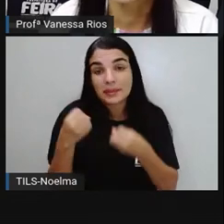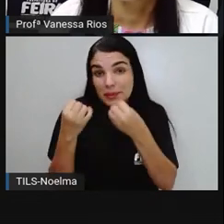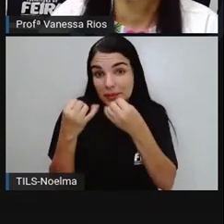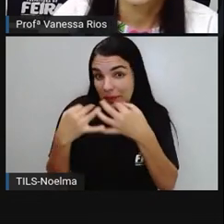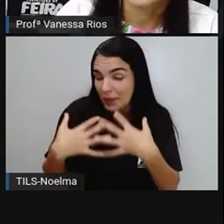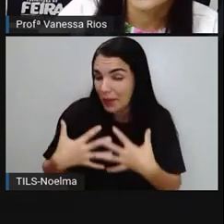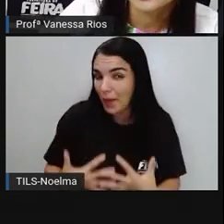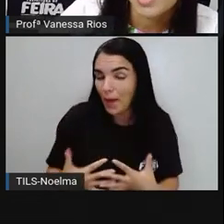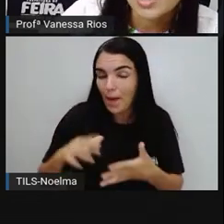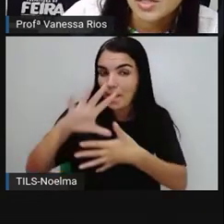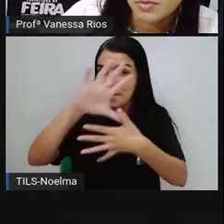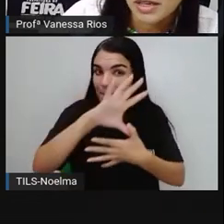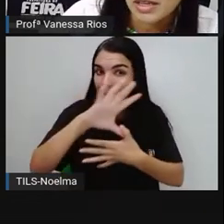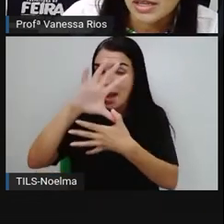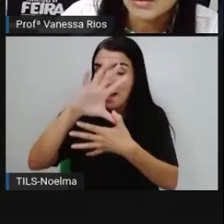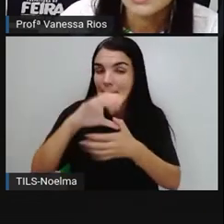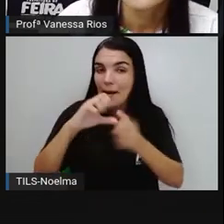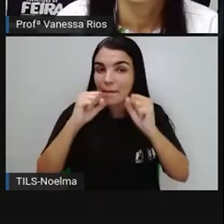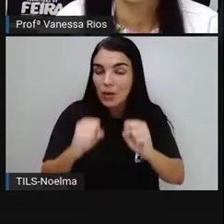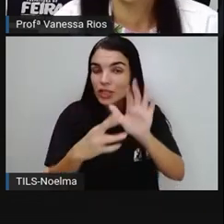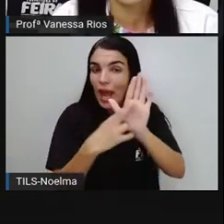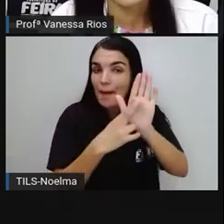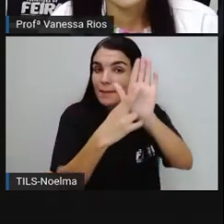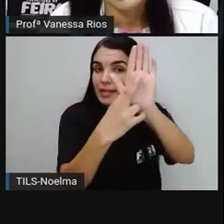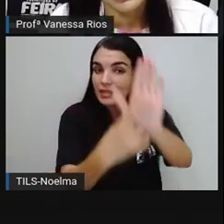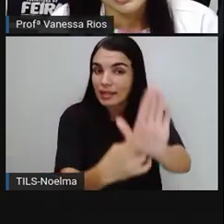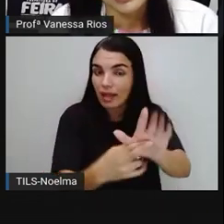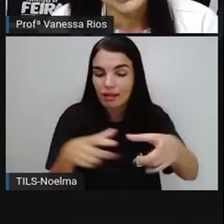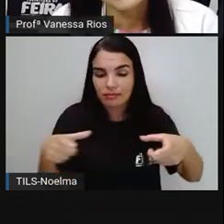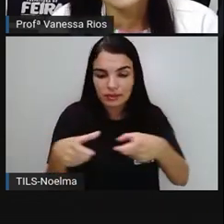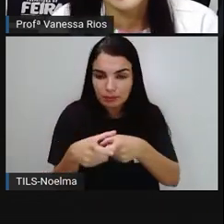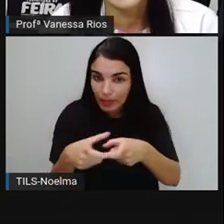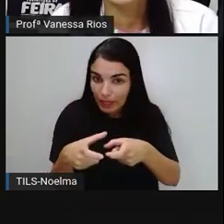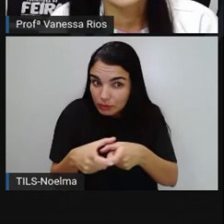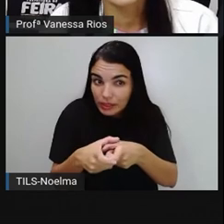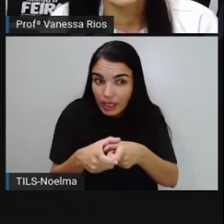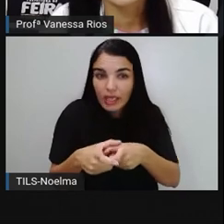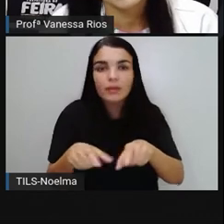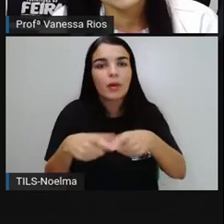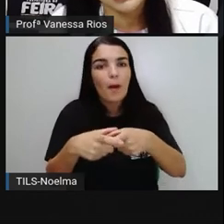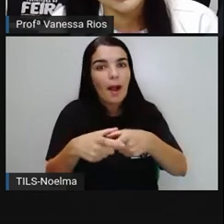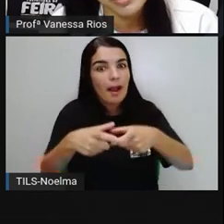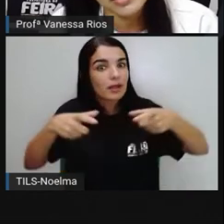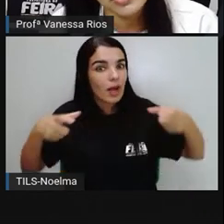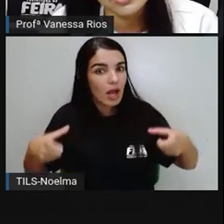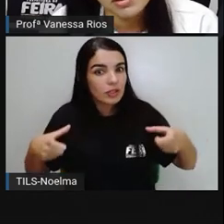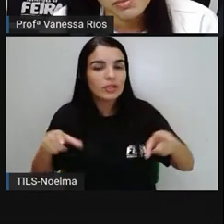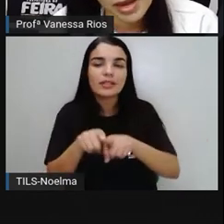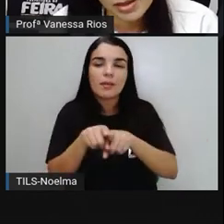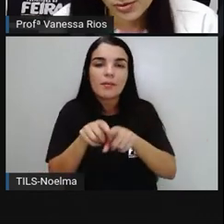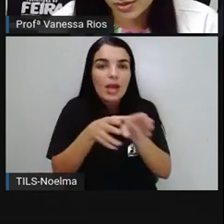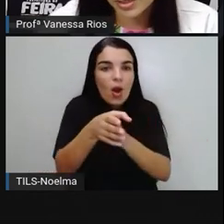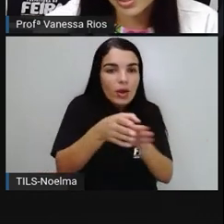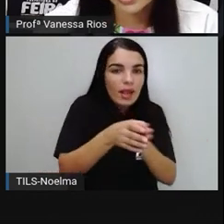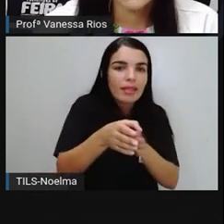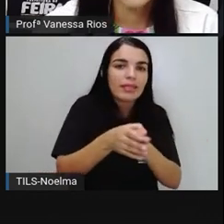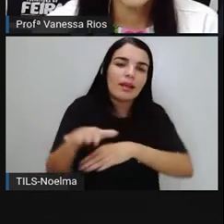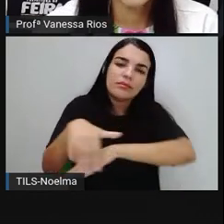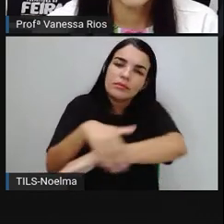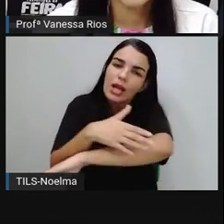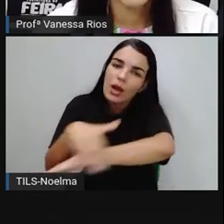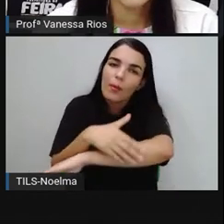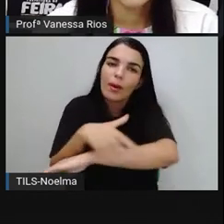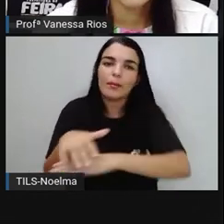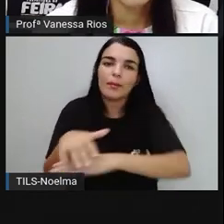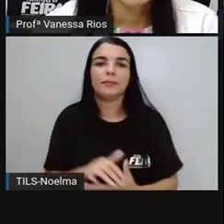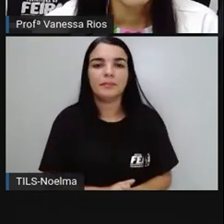representar desde espaços pequenos, também orientar, né, e expressar espaços maiores.